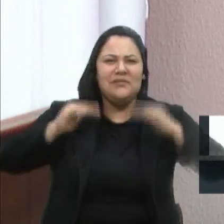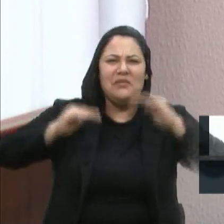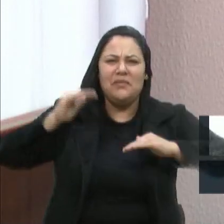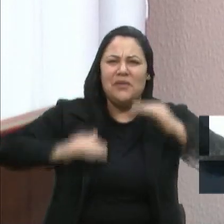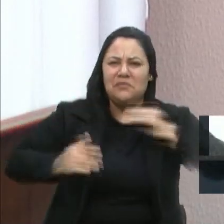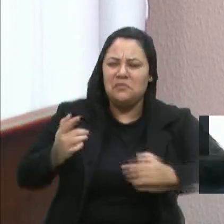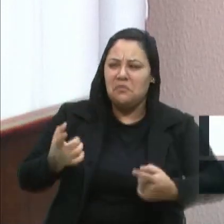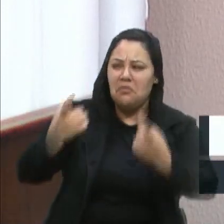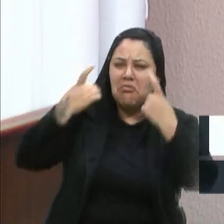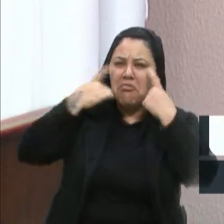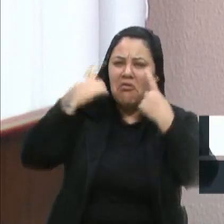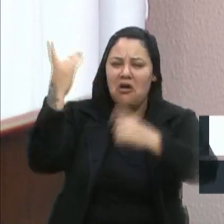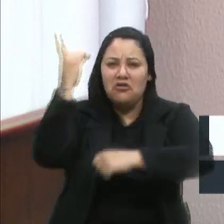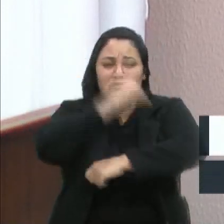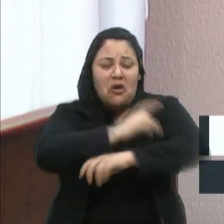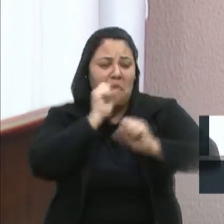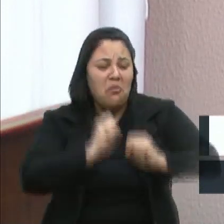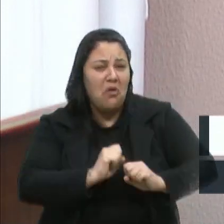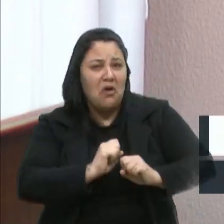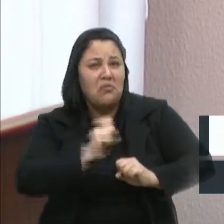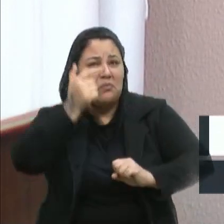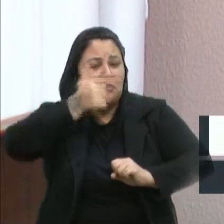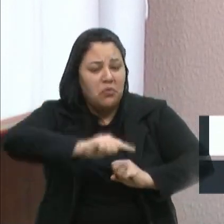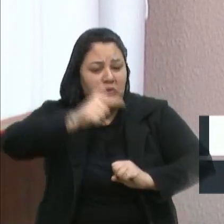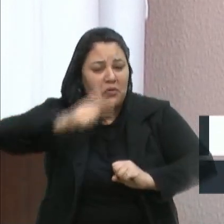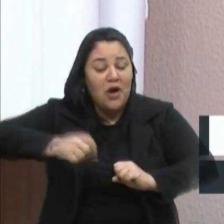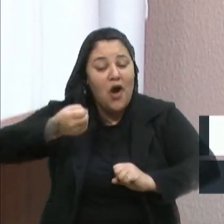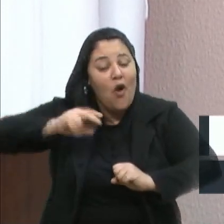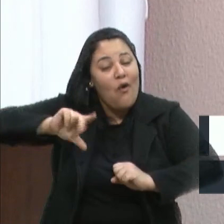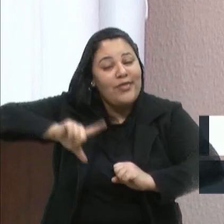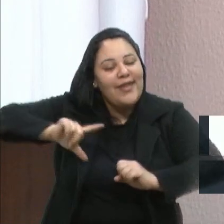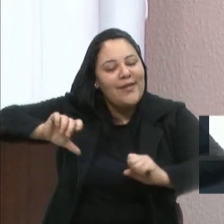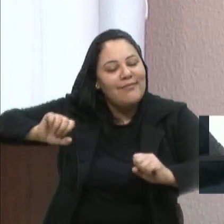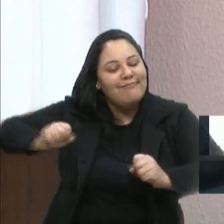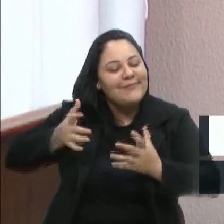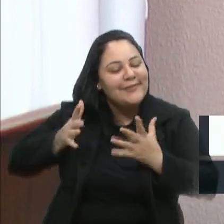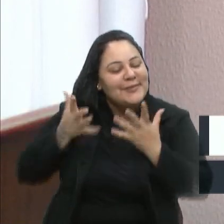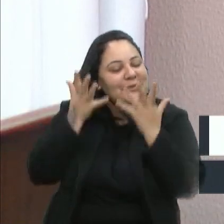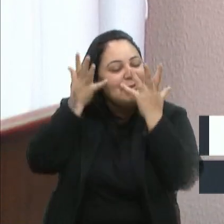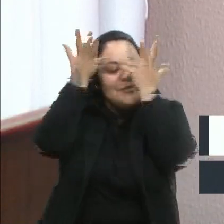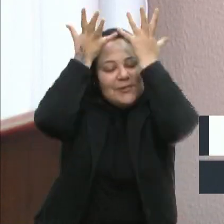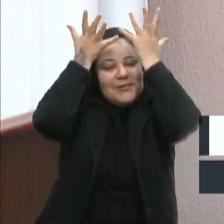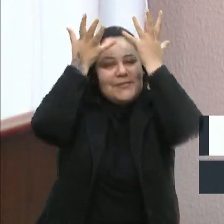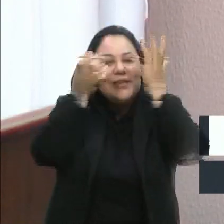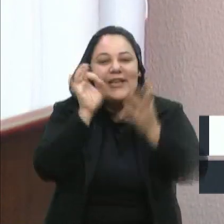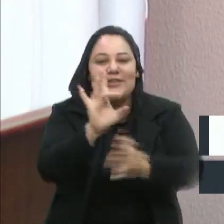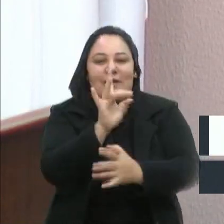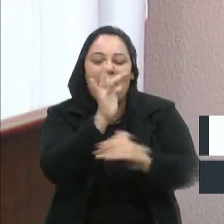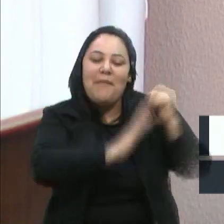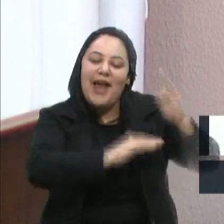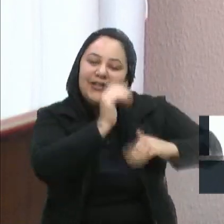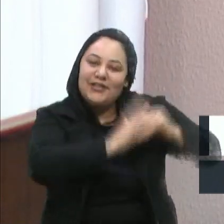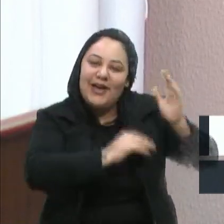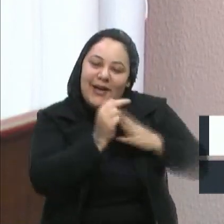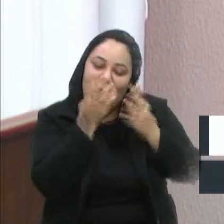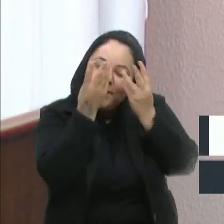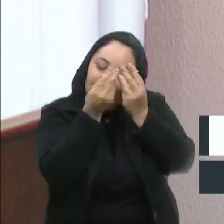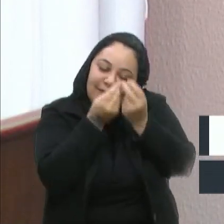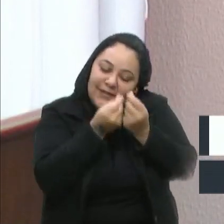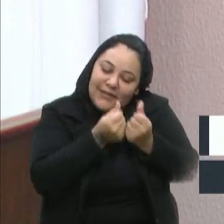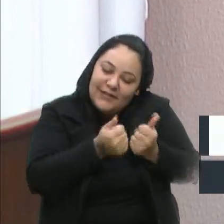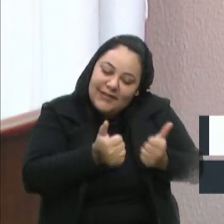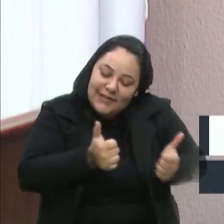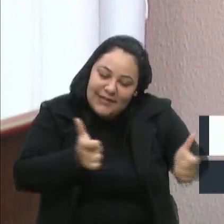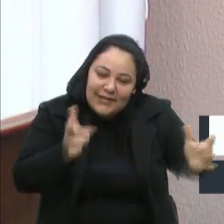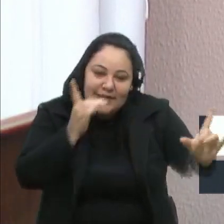Os dias podem ser monótonos ou revestidos de encanto. Basta treinar a sensibilidade para descobrir poesia no trivial, no